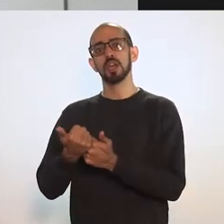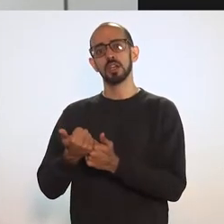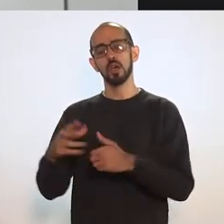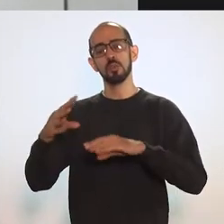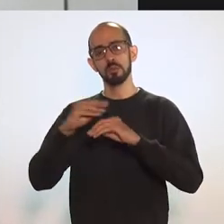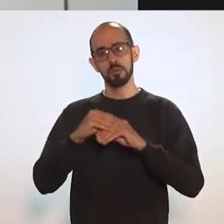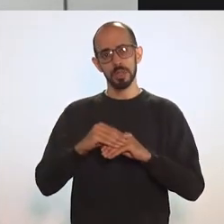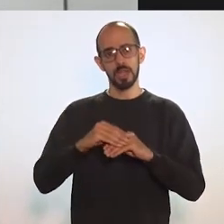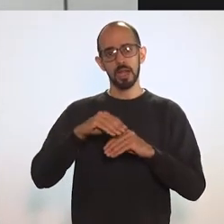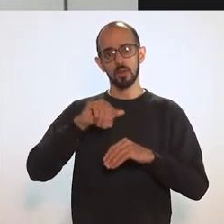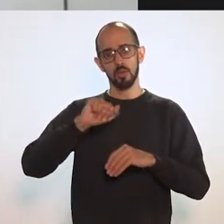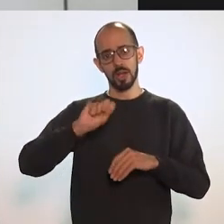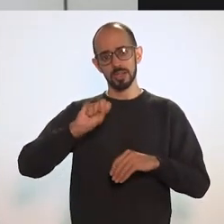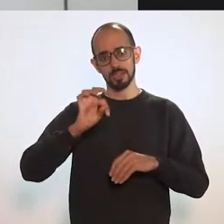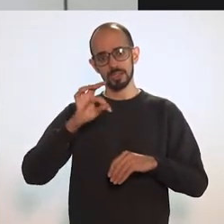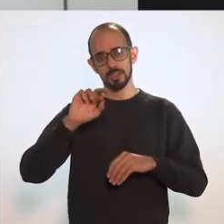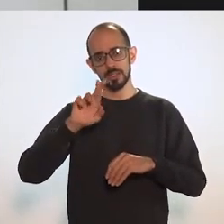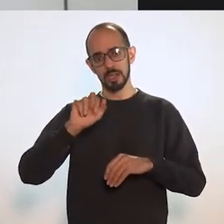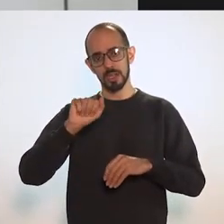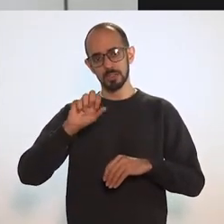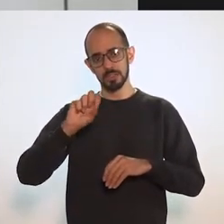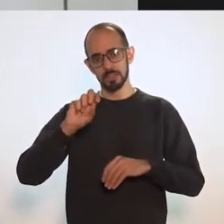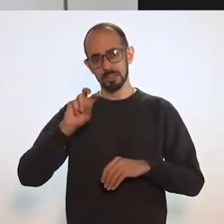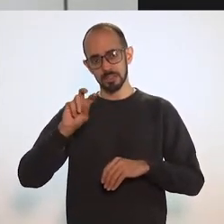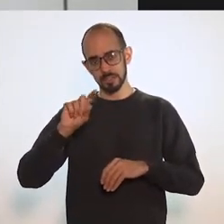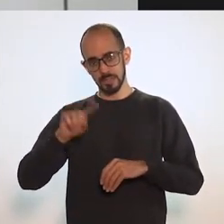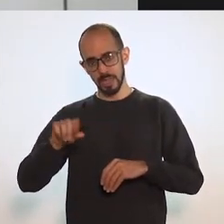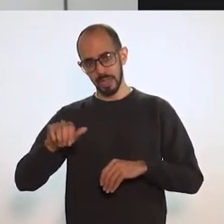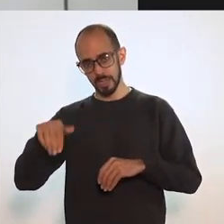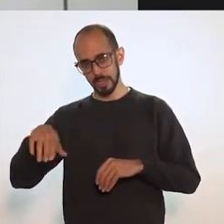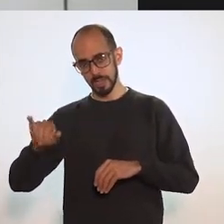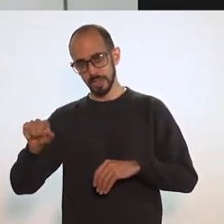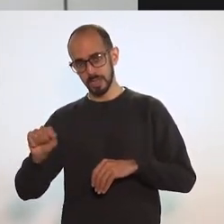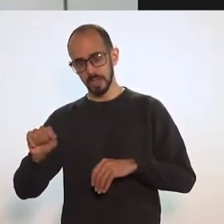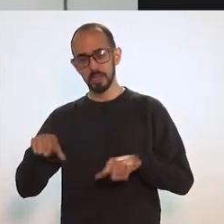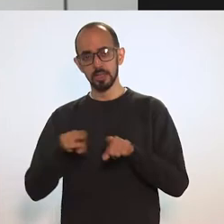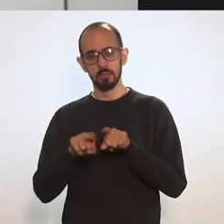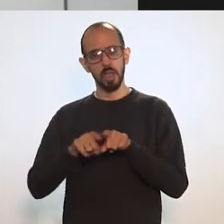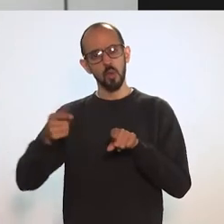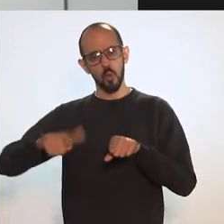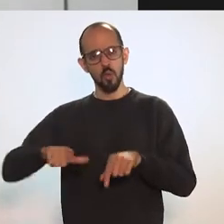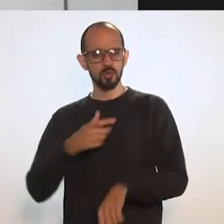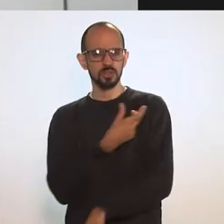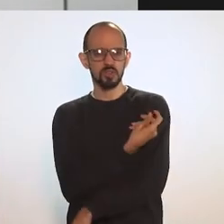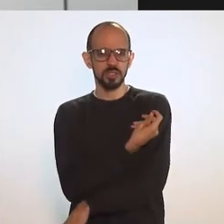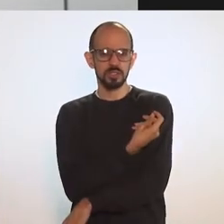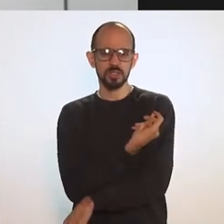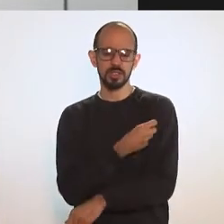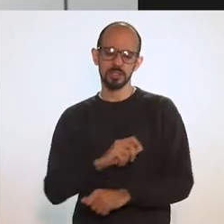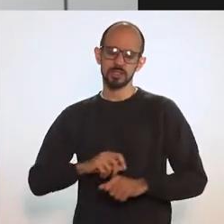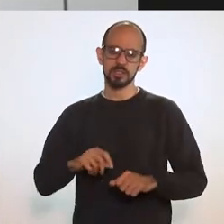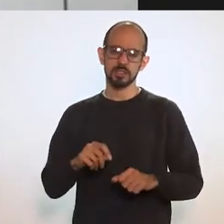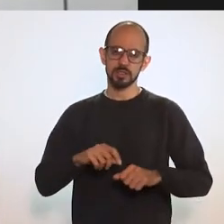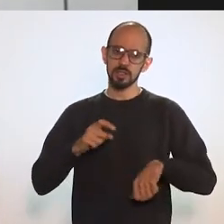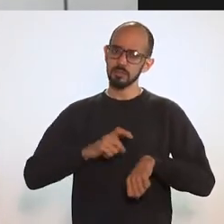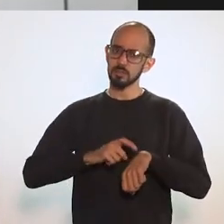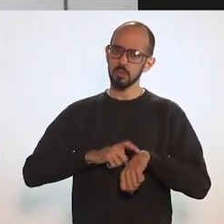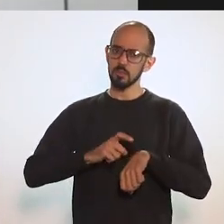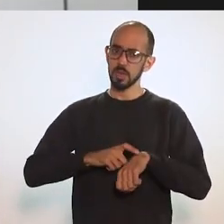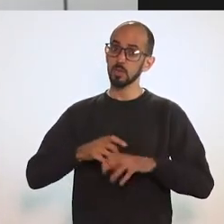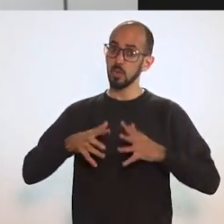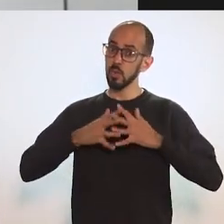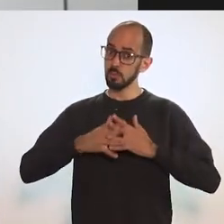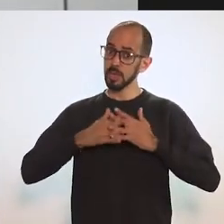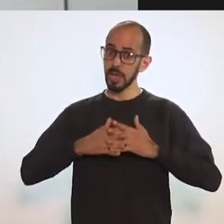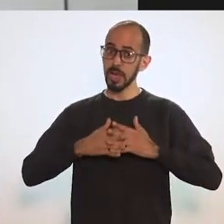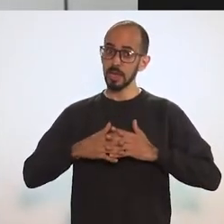a AstraZeneca, com a Coronavac, um leque para imunizar o mais rapidamente a população nesse momento ainda muito